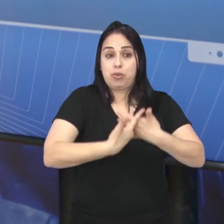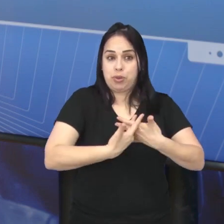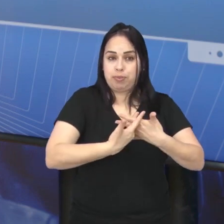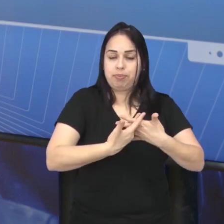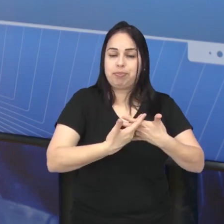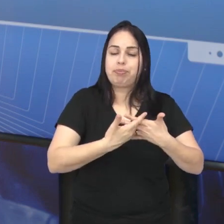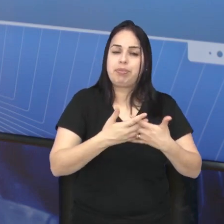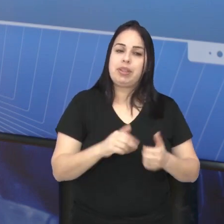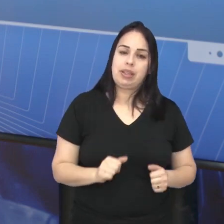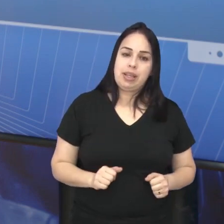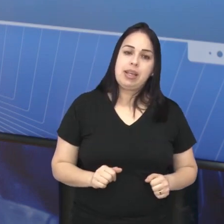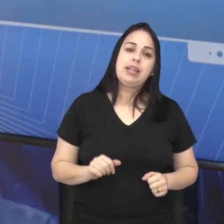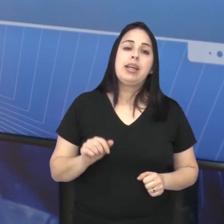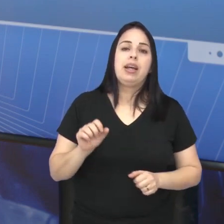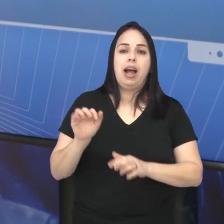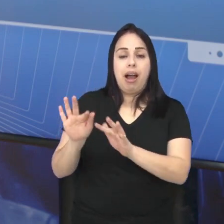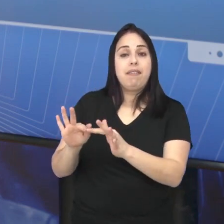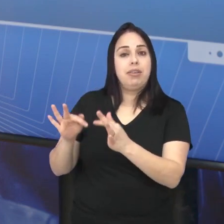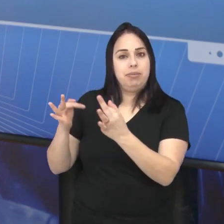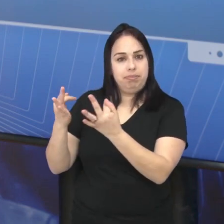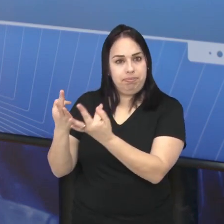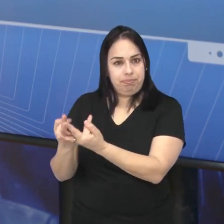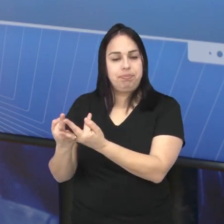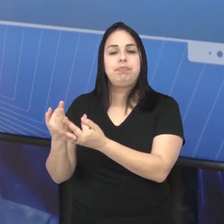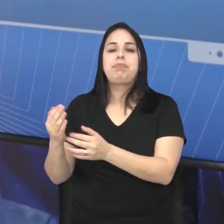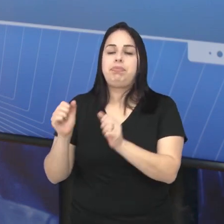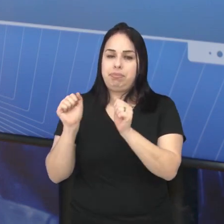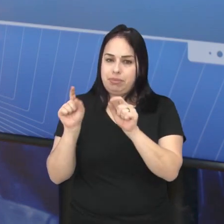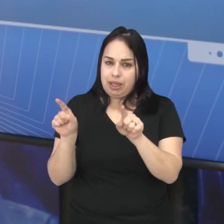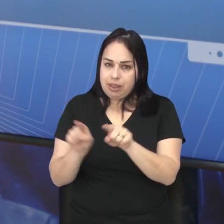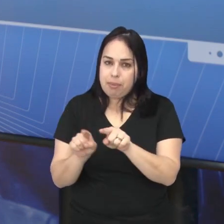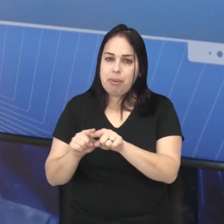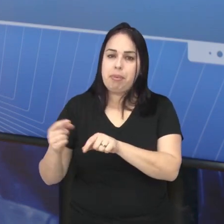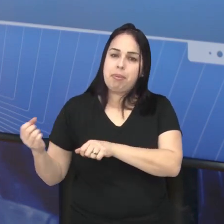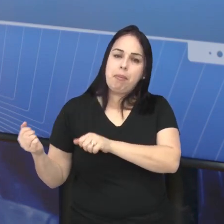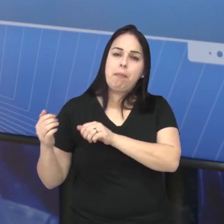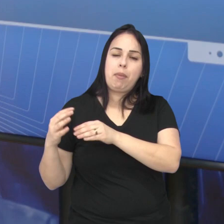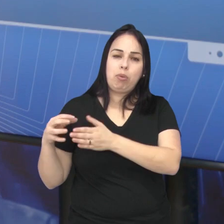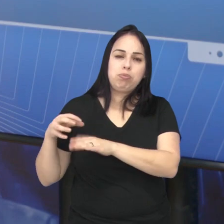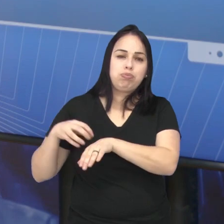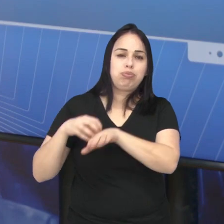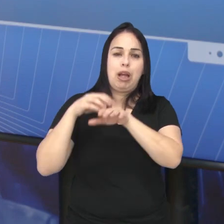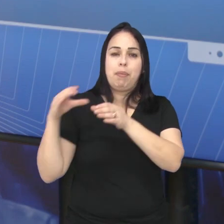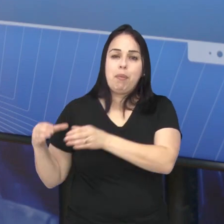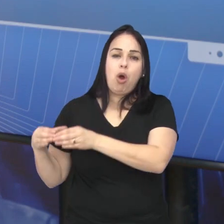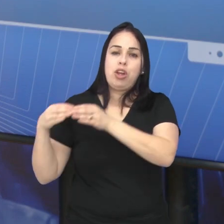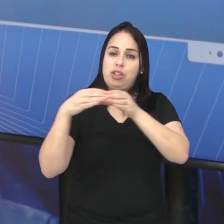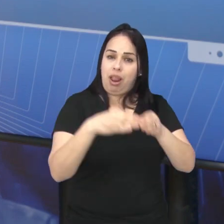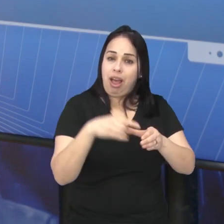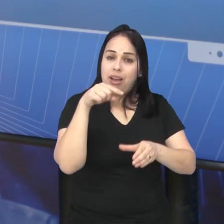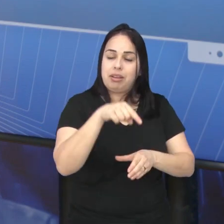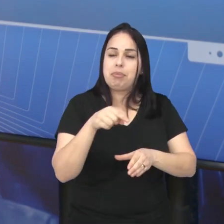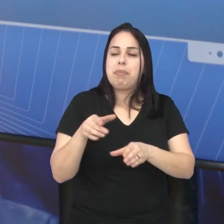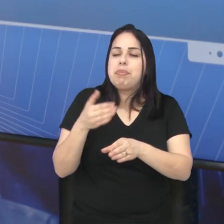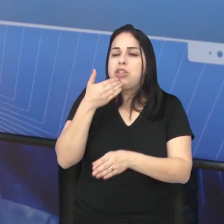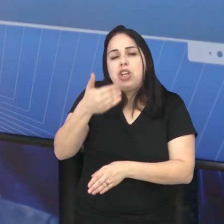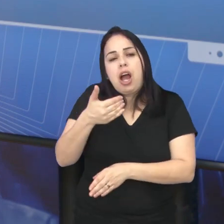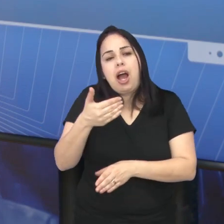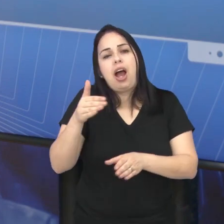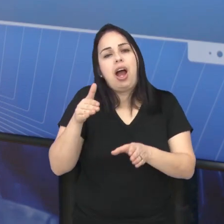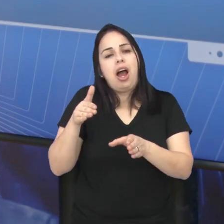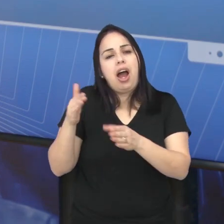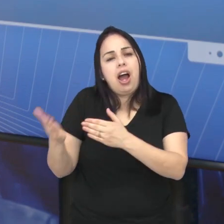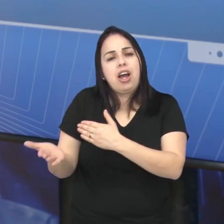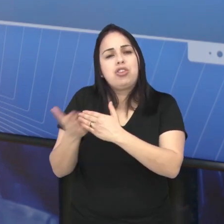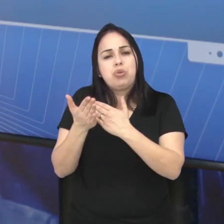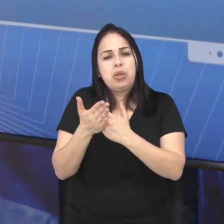do tratamento dele, né? Se a família também ela pode ir lá em auxílio de ajuda para aqueles,